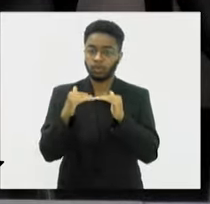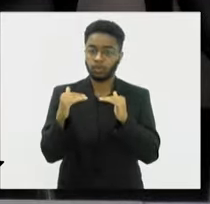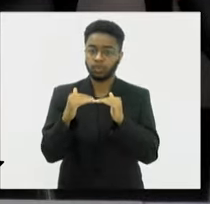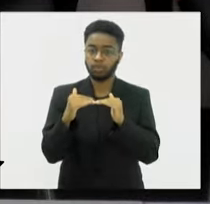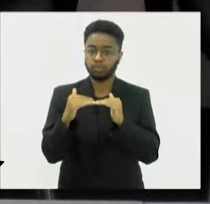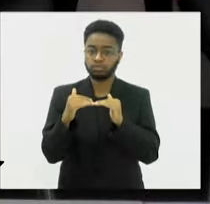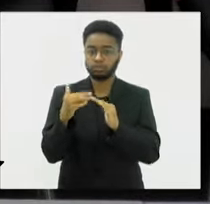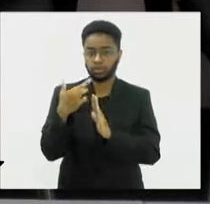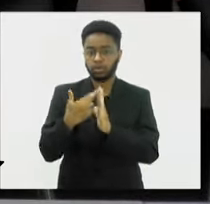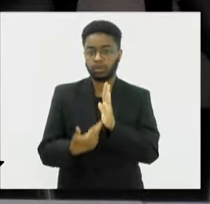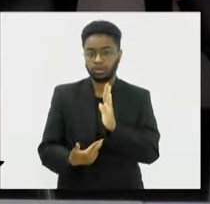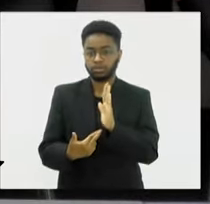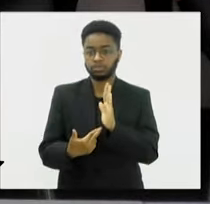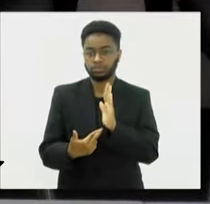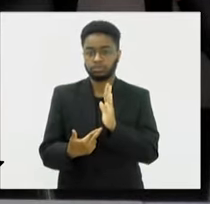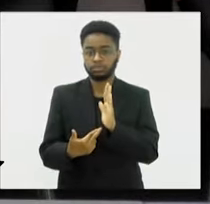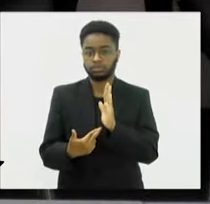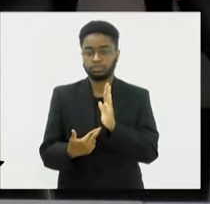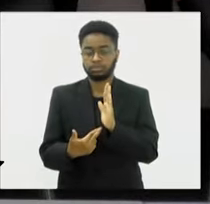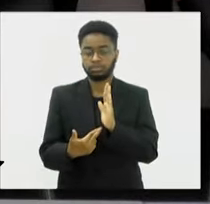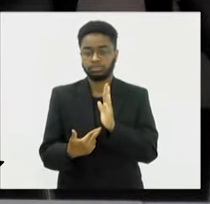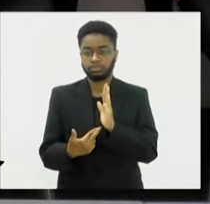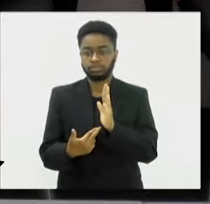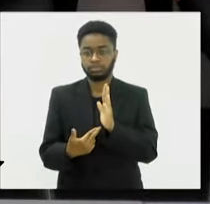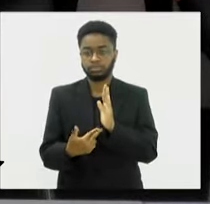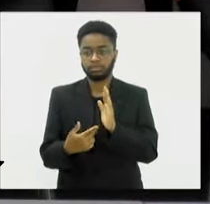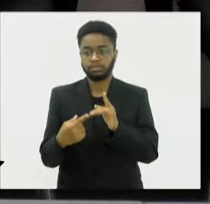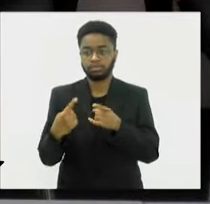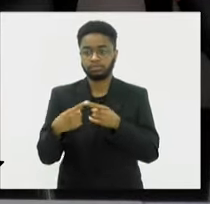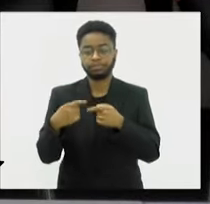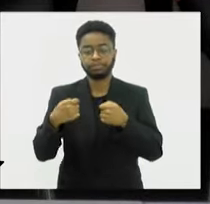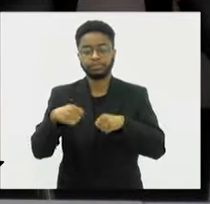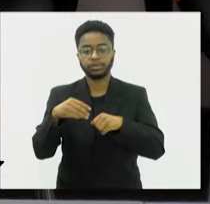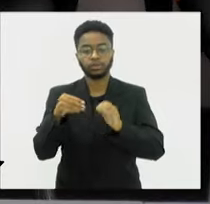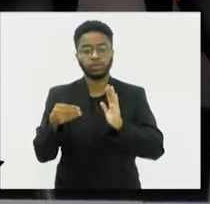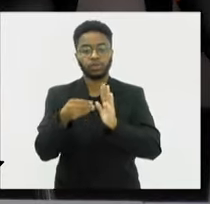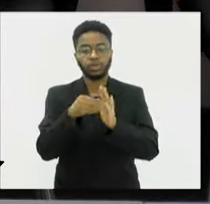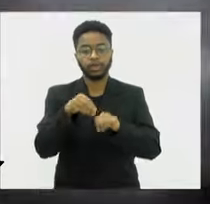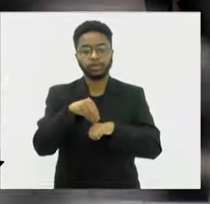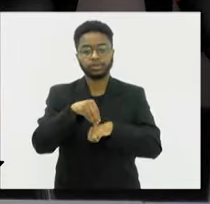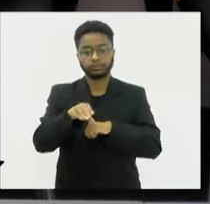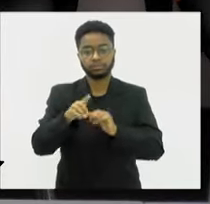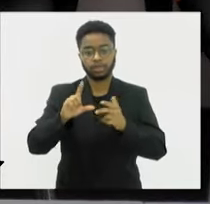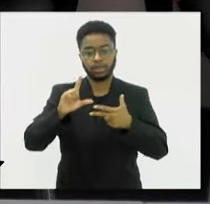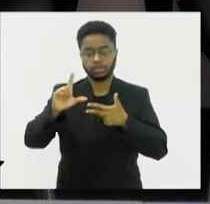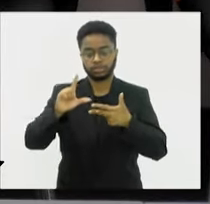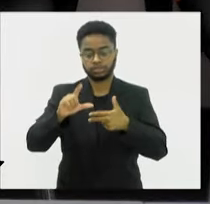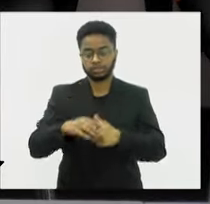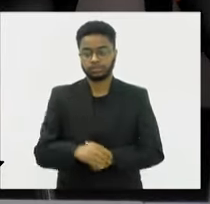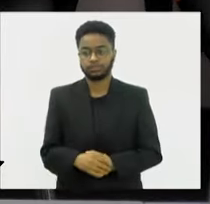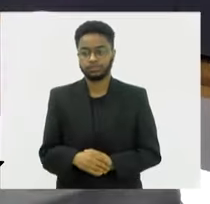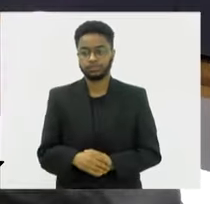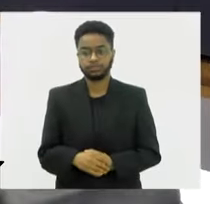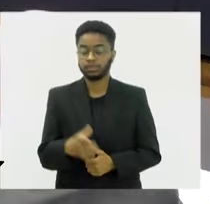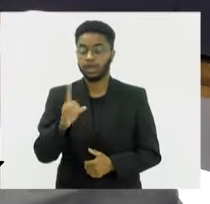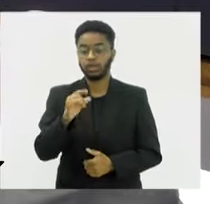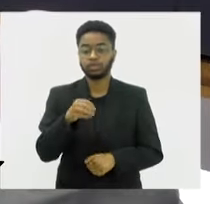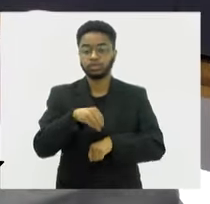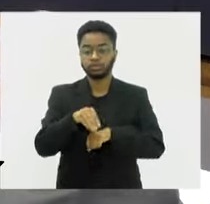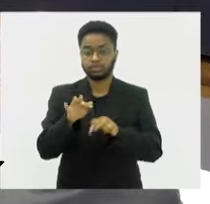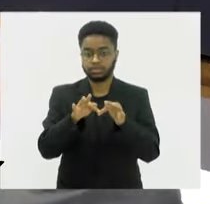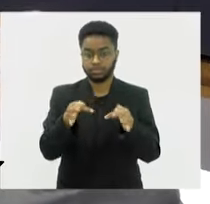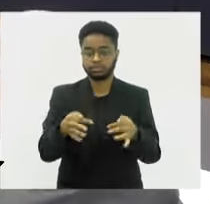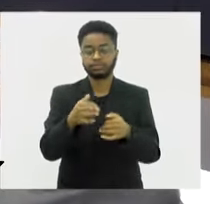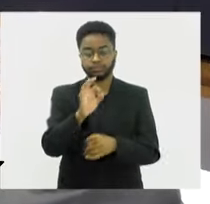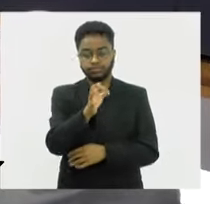a relatoria para ser uma indicação legislativa. Simples. Não, indicação simples, na verdade. Uma indicação